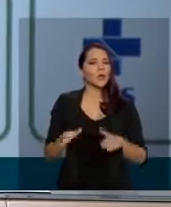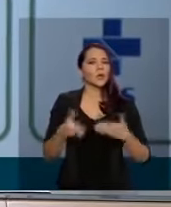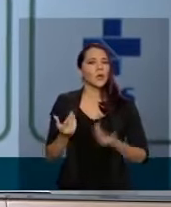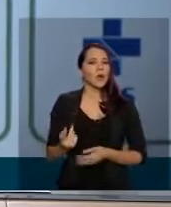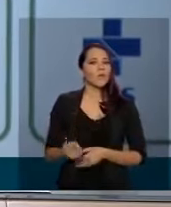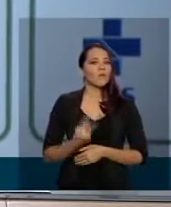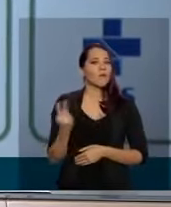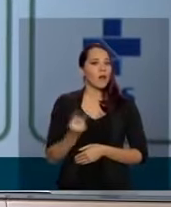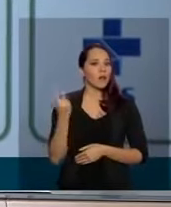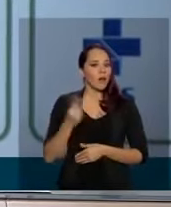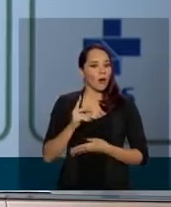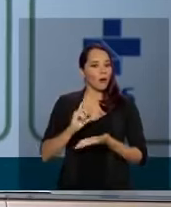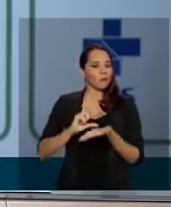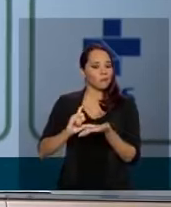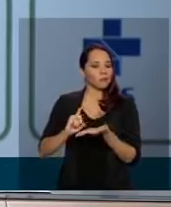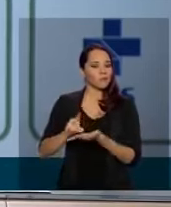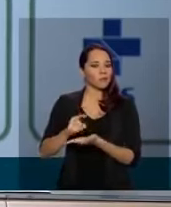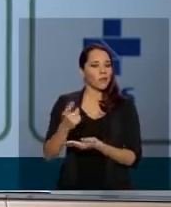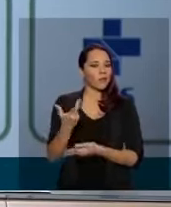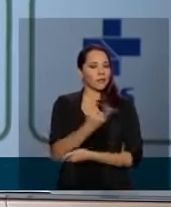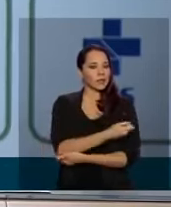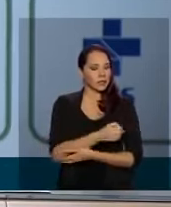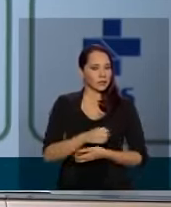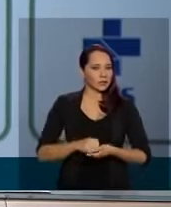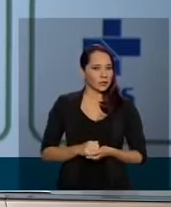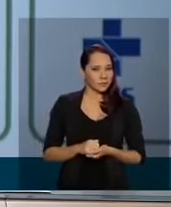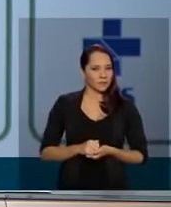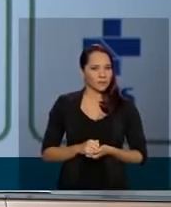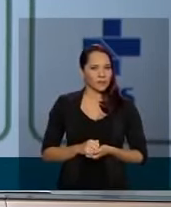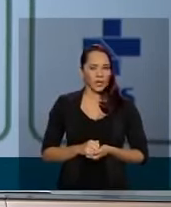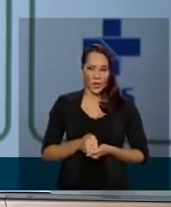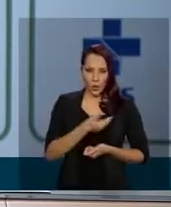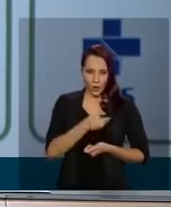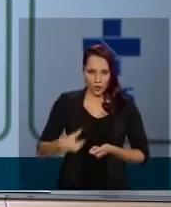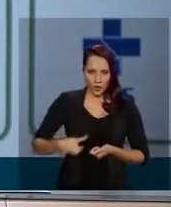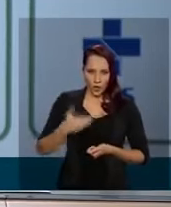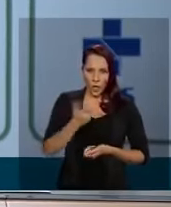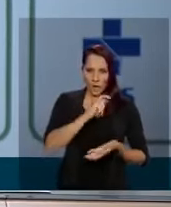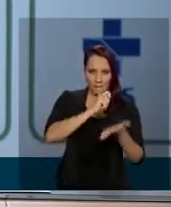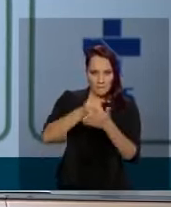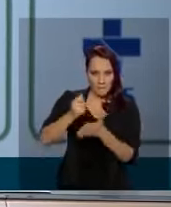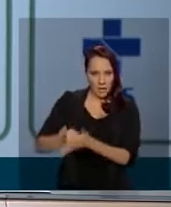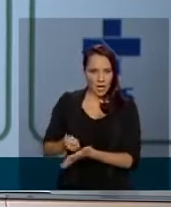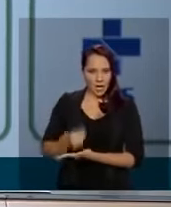custo unitário desta vacina. A pretensão do governo é cobrir